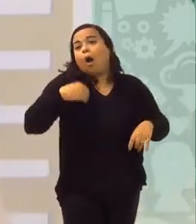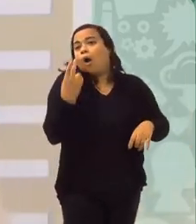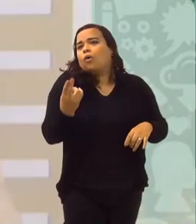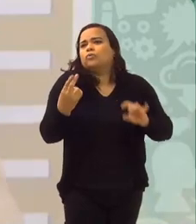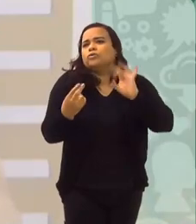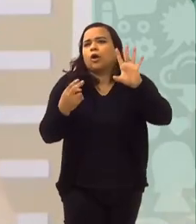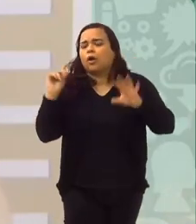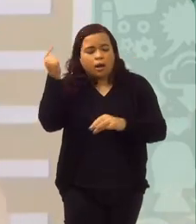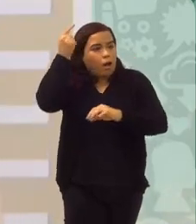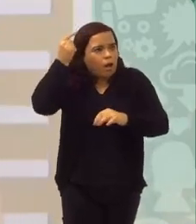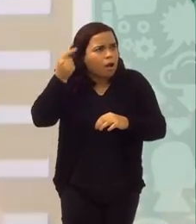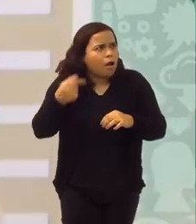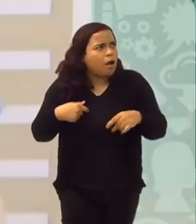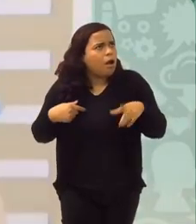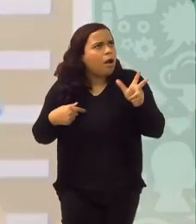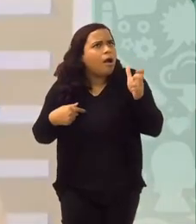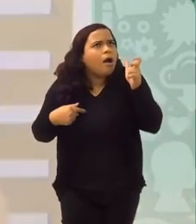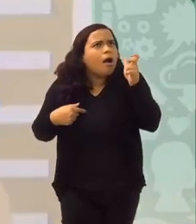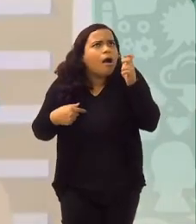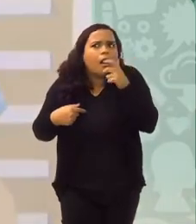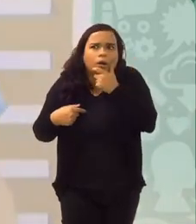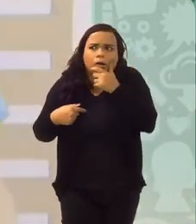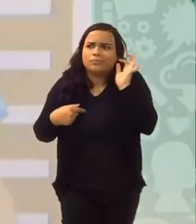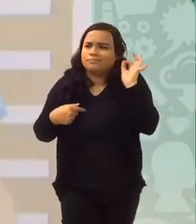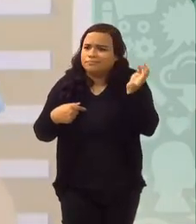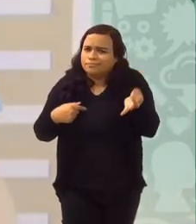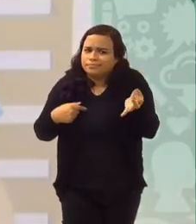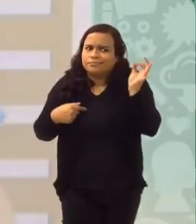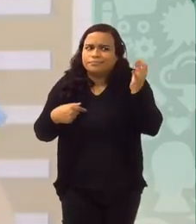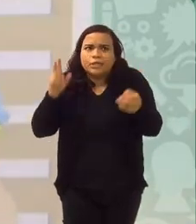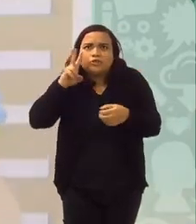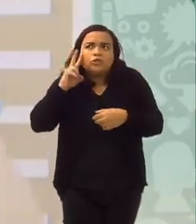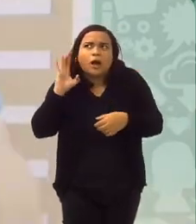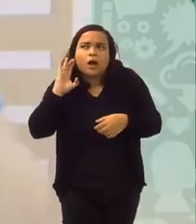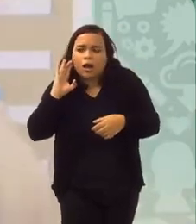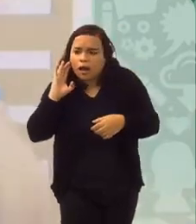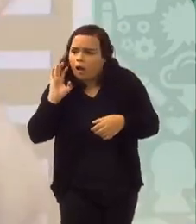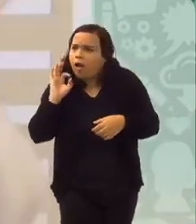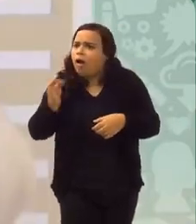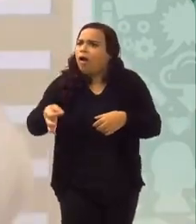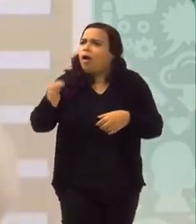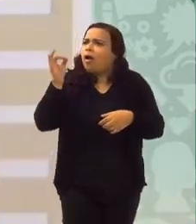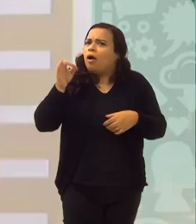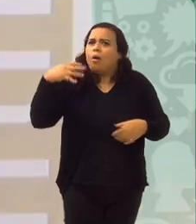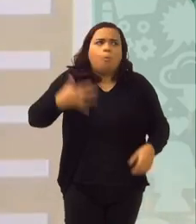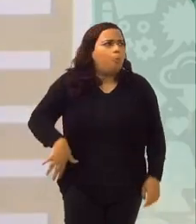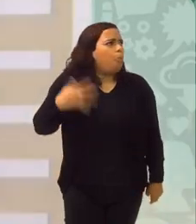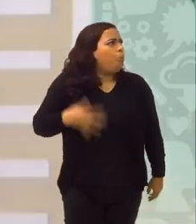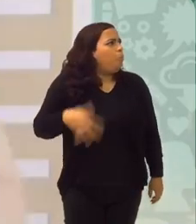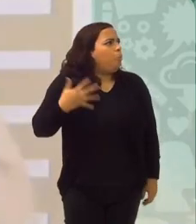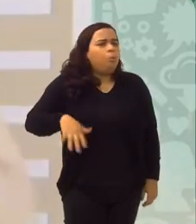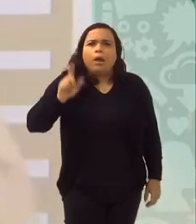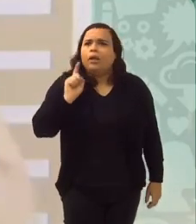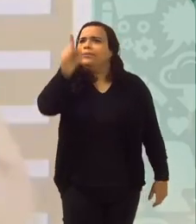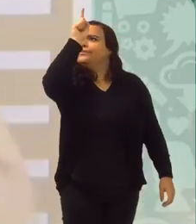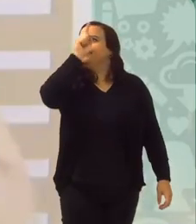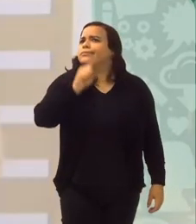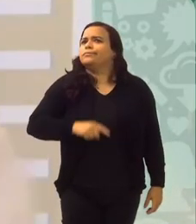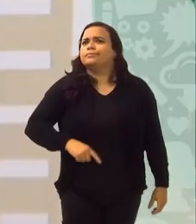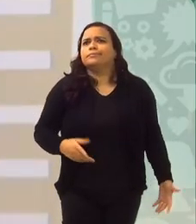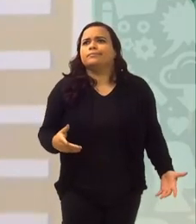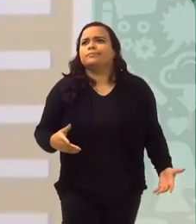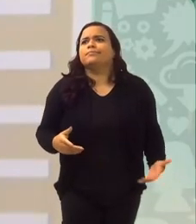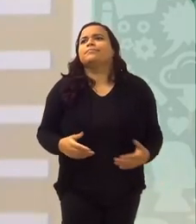ou então simplesmente naquele clique, que a pessoa estava precisando de um clique, e aí eu fui contar a história e falei, meu Deus, é